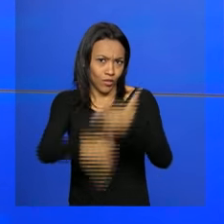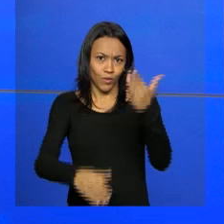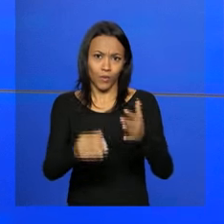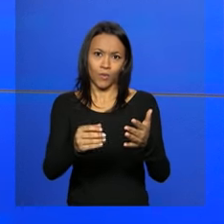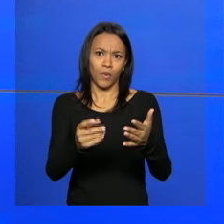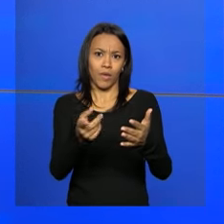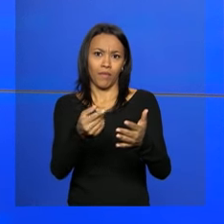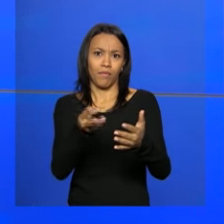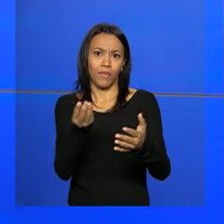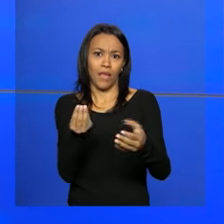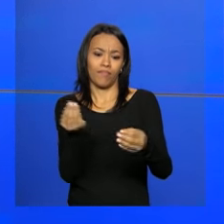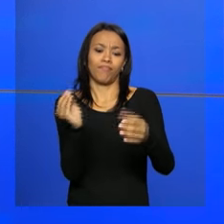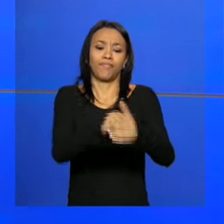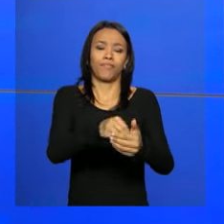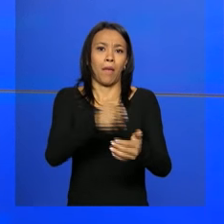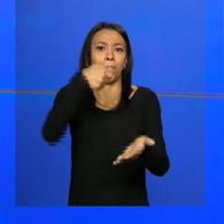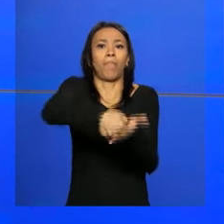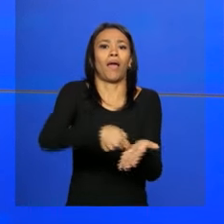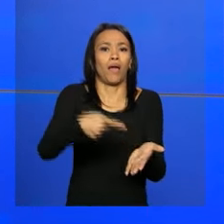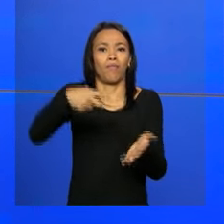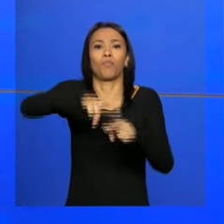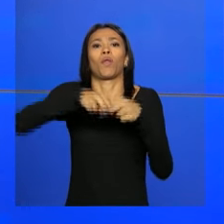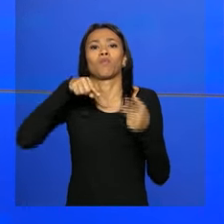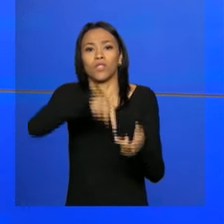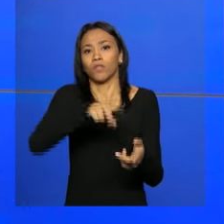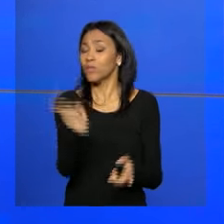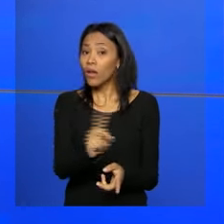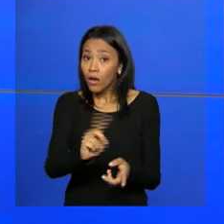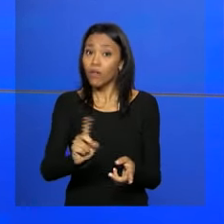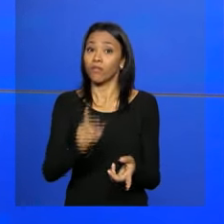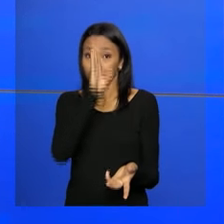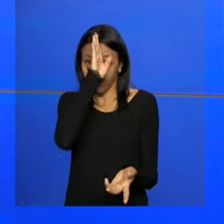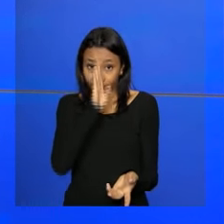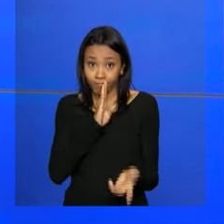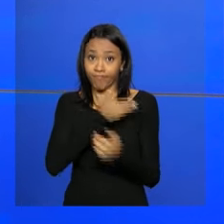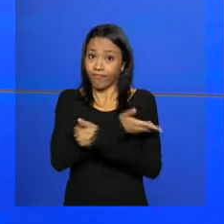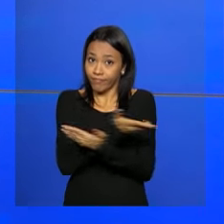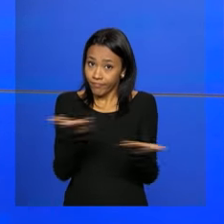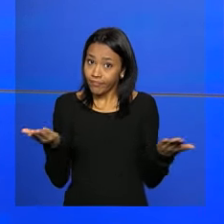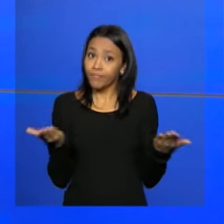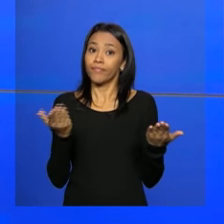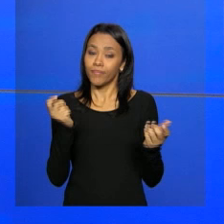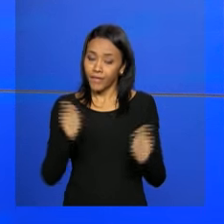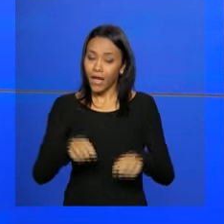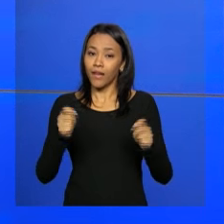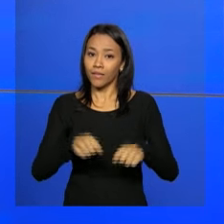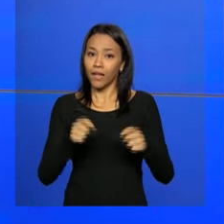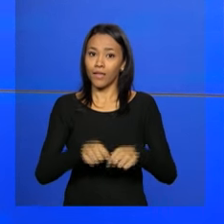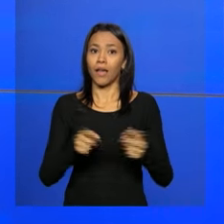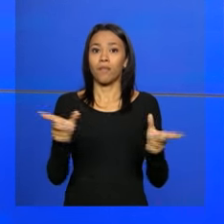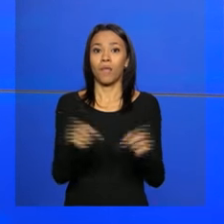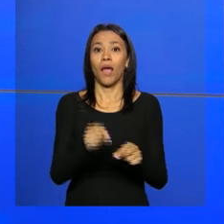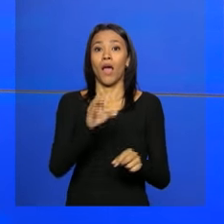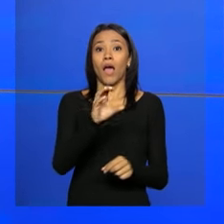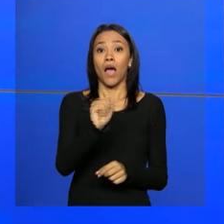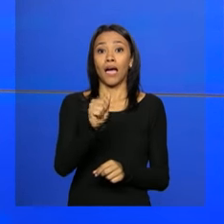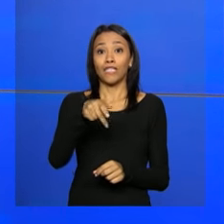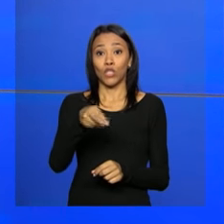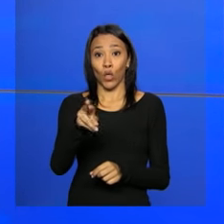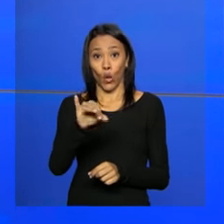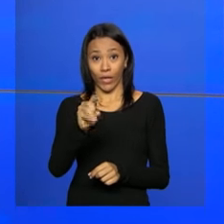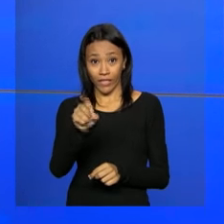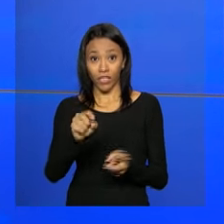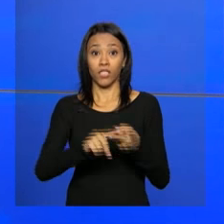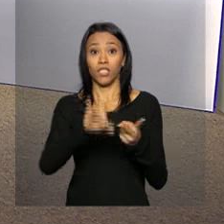do pacote de dados do cliente. O aplicativo já está disponível para ser baixado nos sistemas operacionais Android